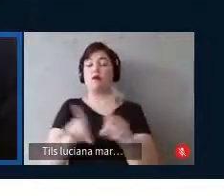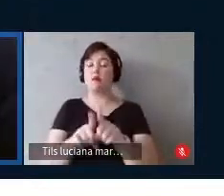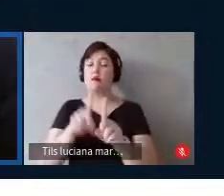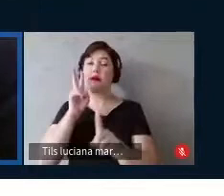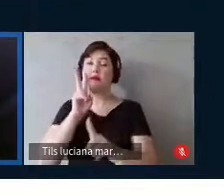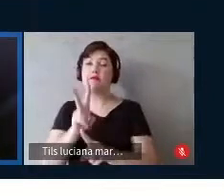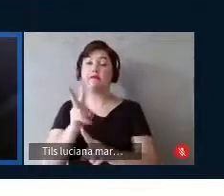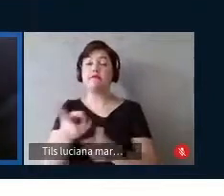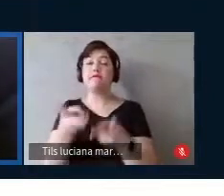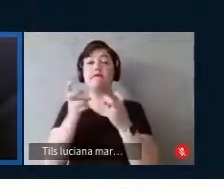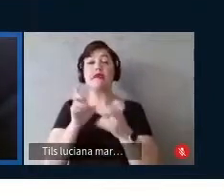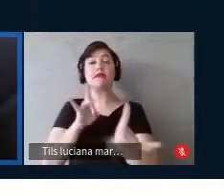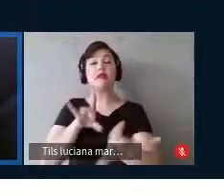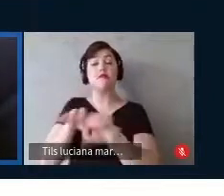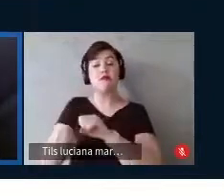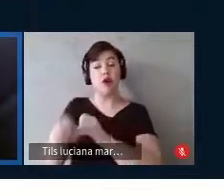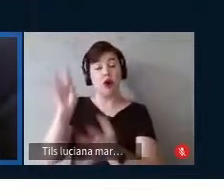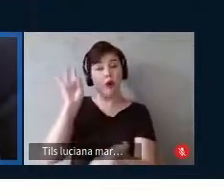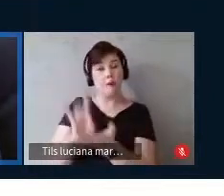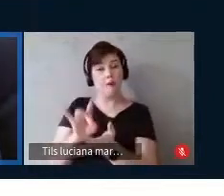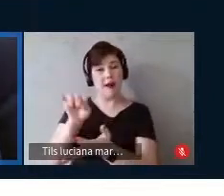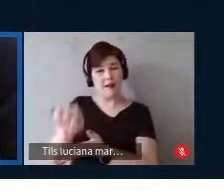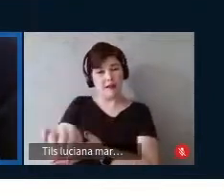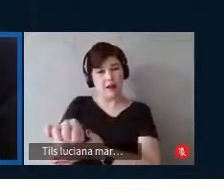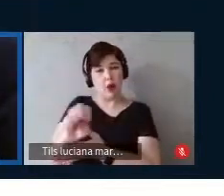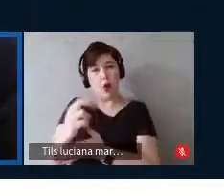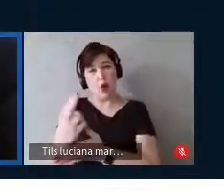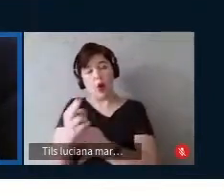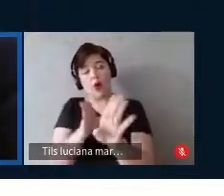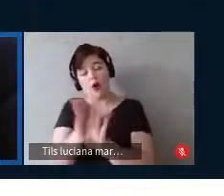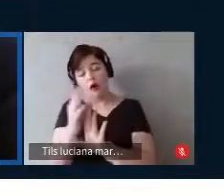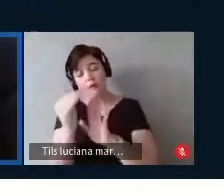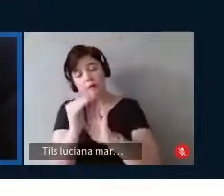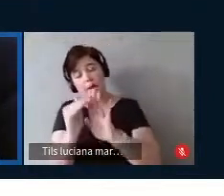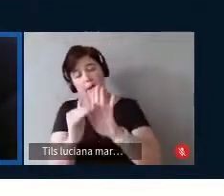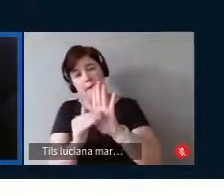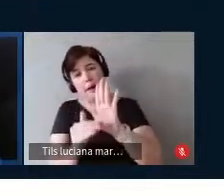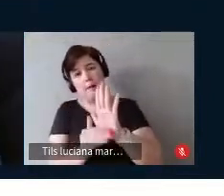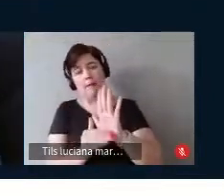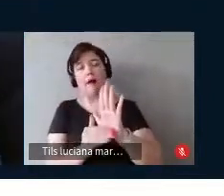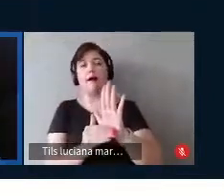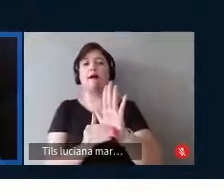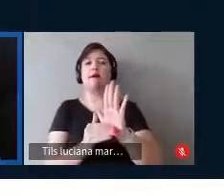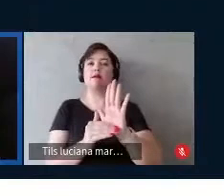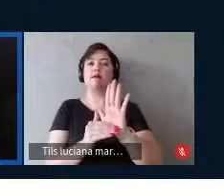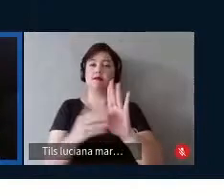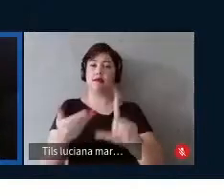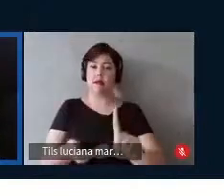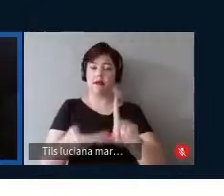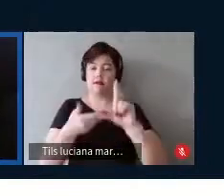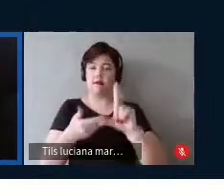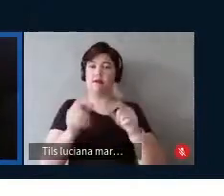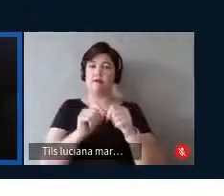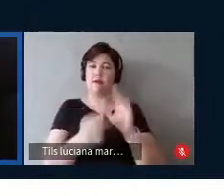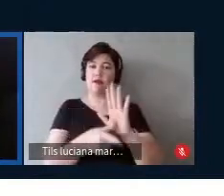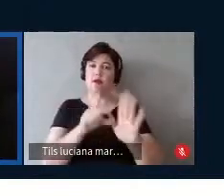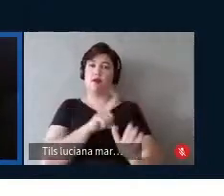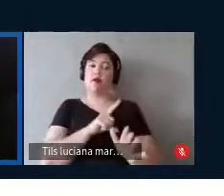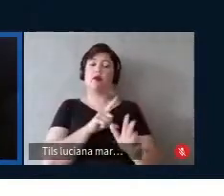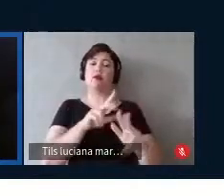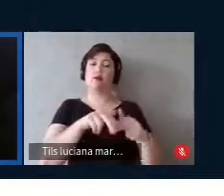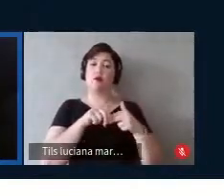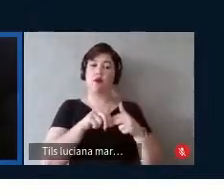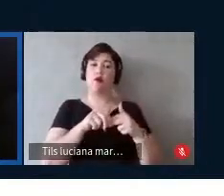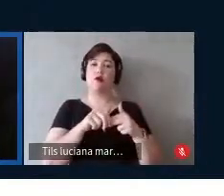verificar se a formação exigida e essas recomendações da TV Câmara, que foram produzidas através da